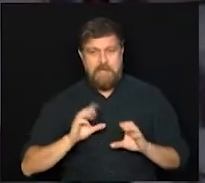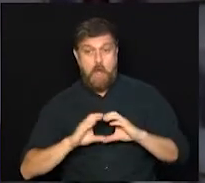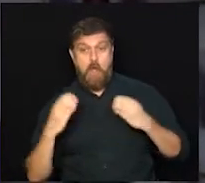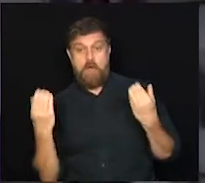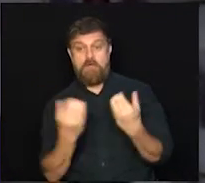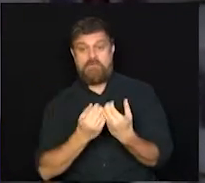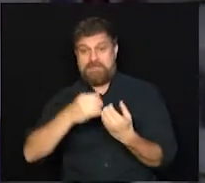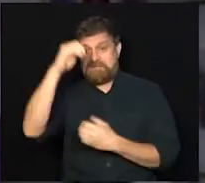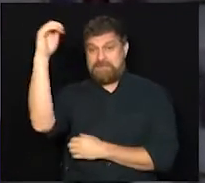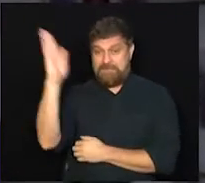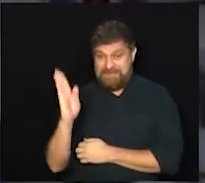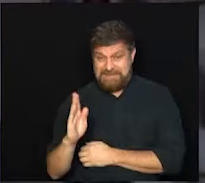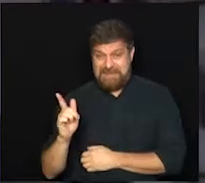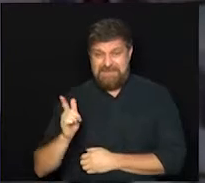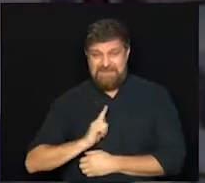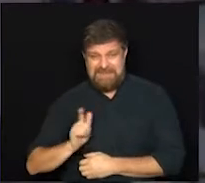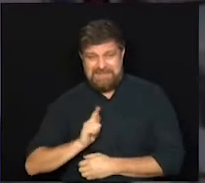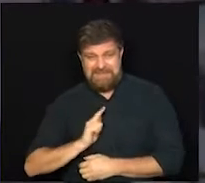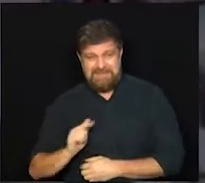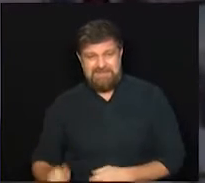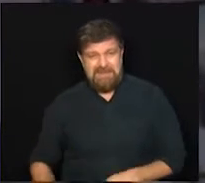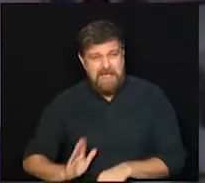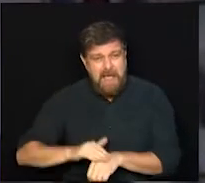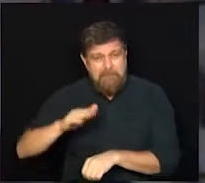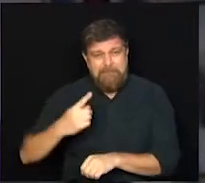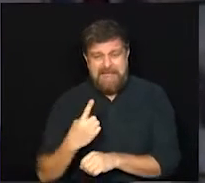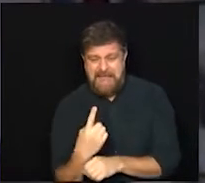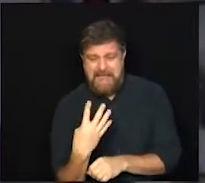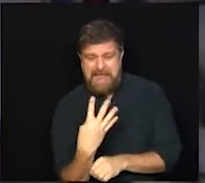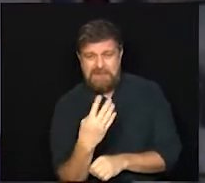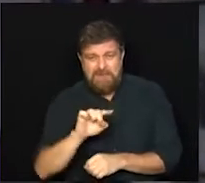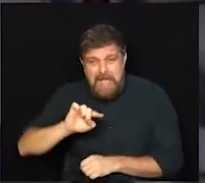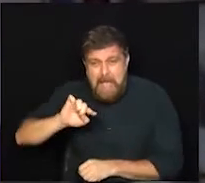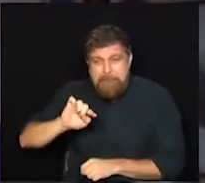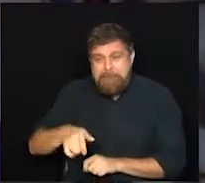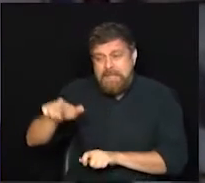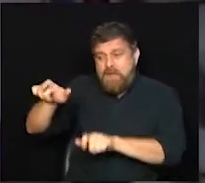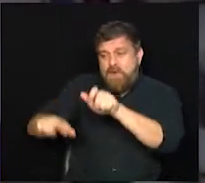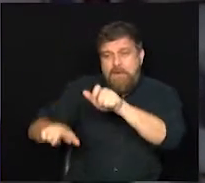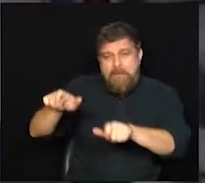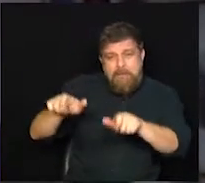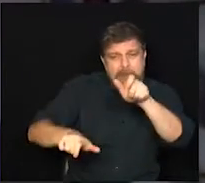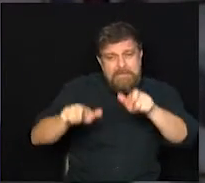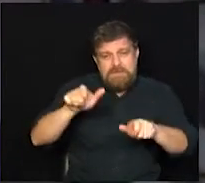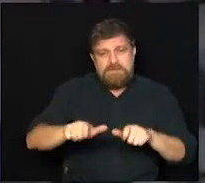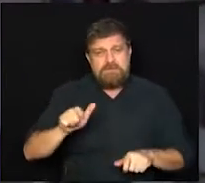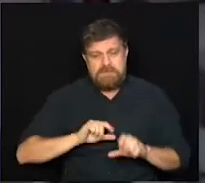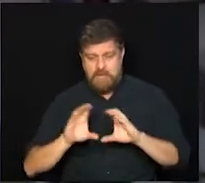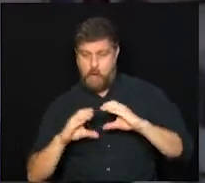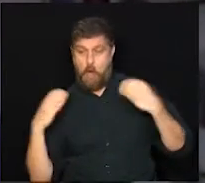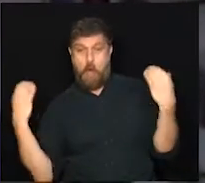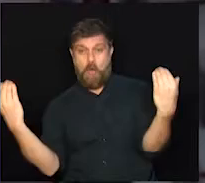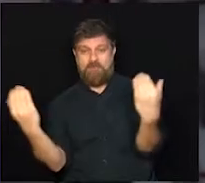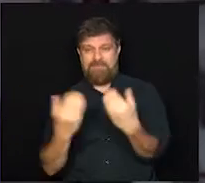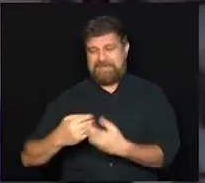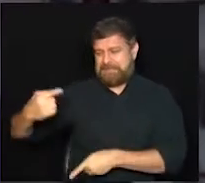nacionais. Foram envolvidas mais de 14 mil pessoas entre essas conferências, né, nesse